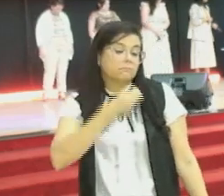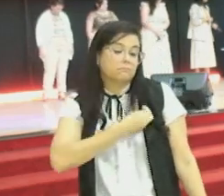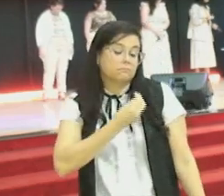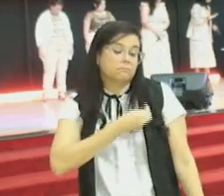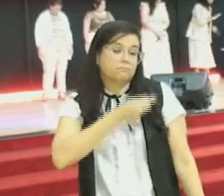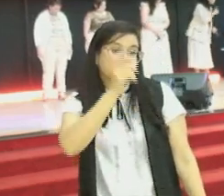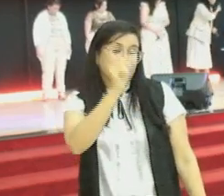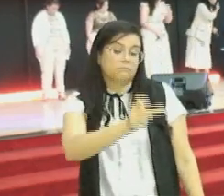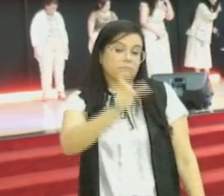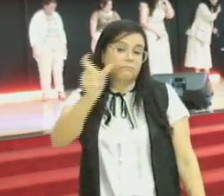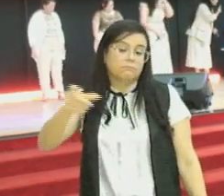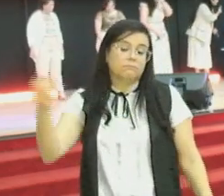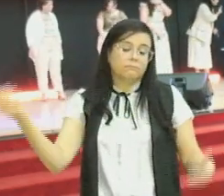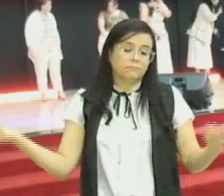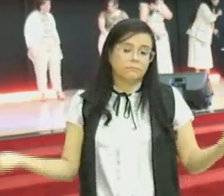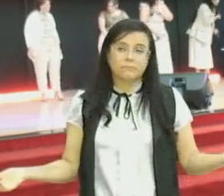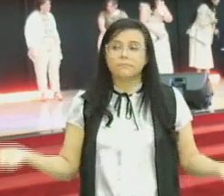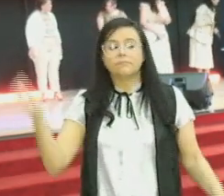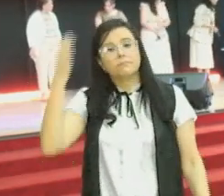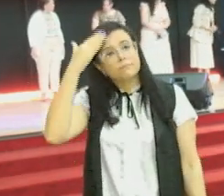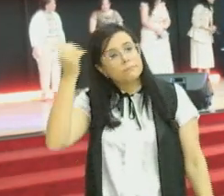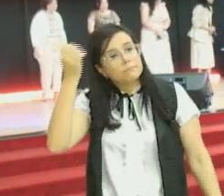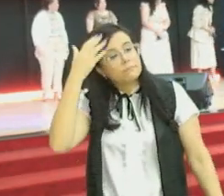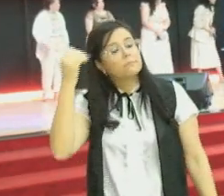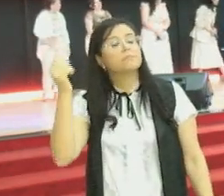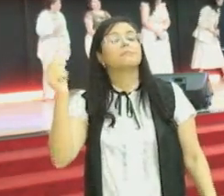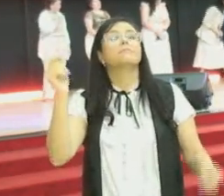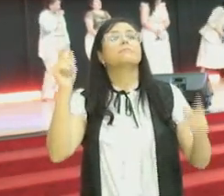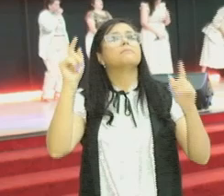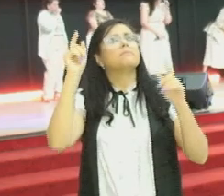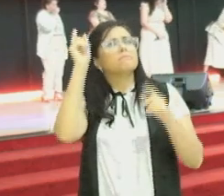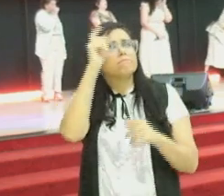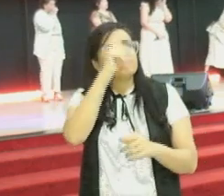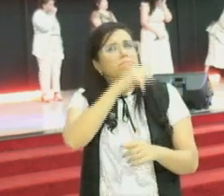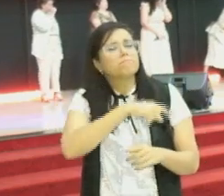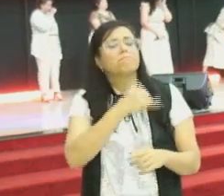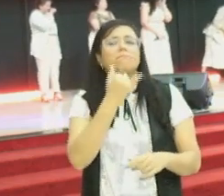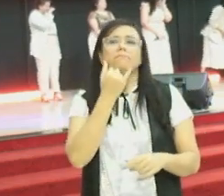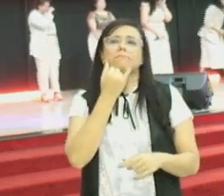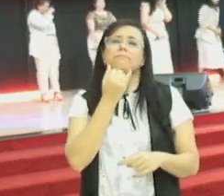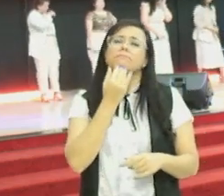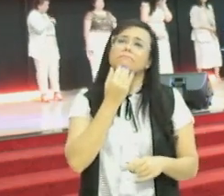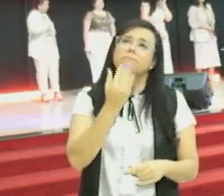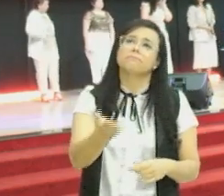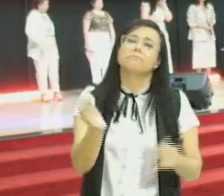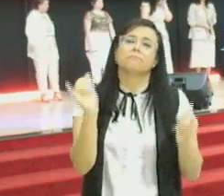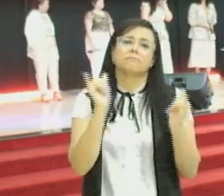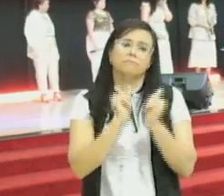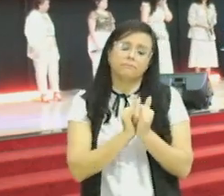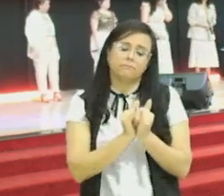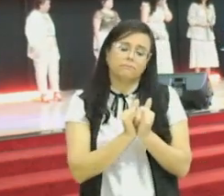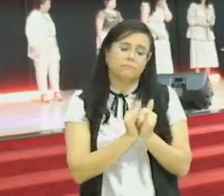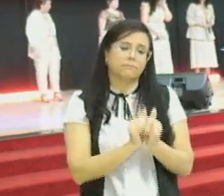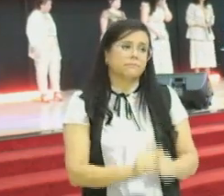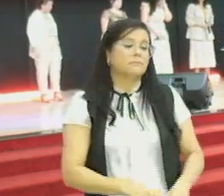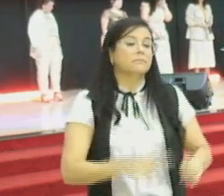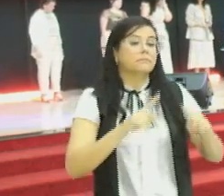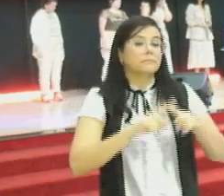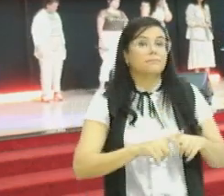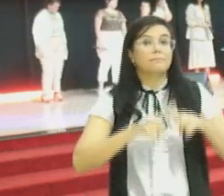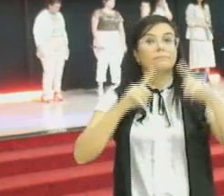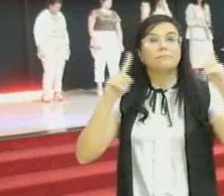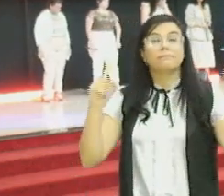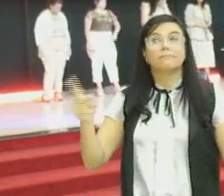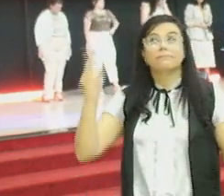que é difícil perdoar, é difícil pedir perdão, mas o Senhor é aquele que nos dá